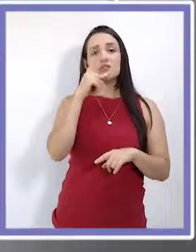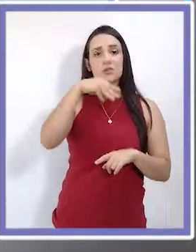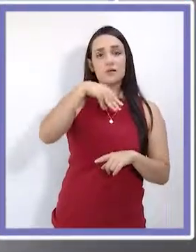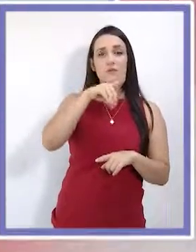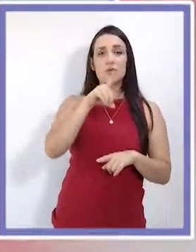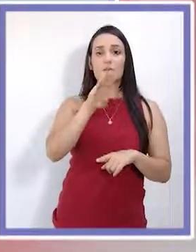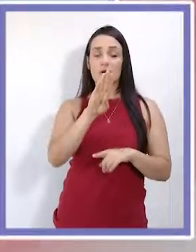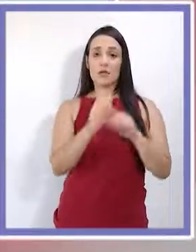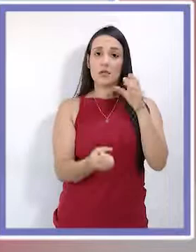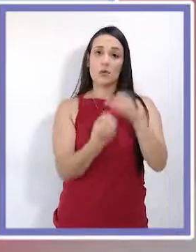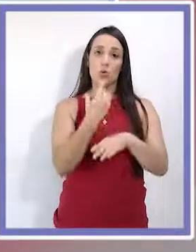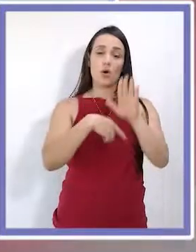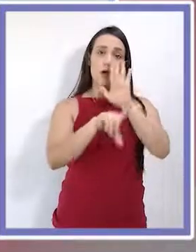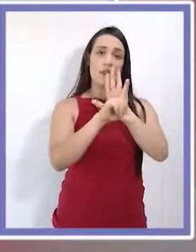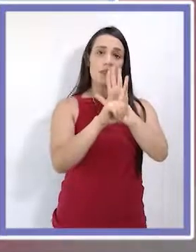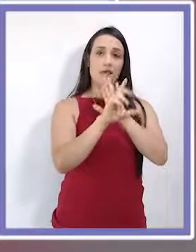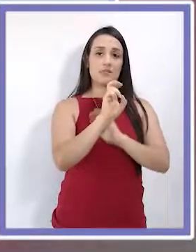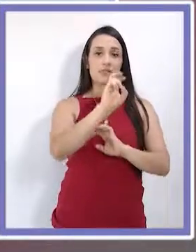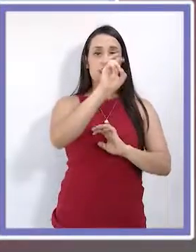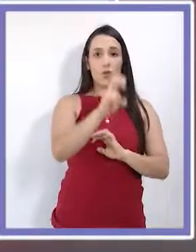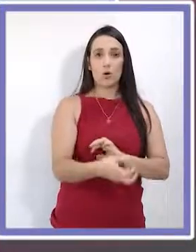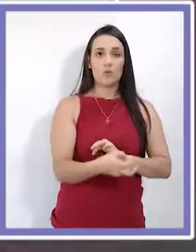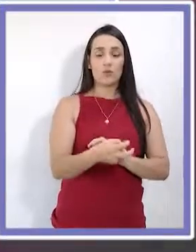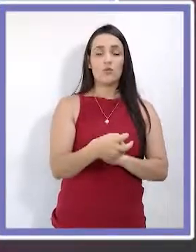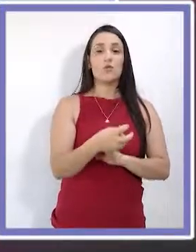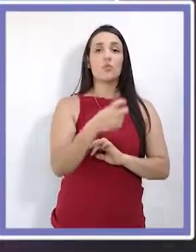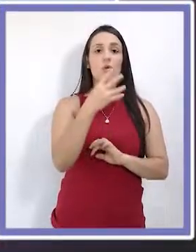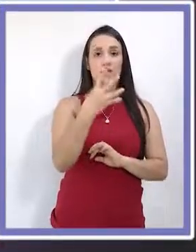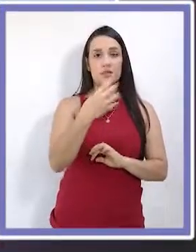MDB, que acabou se transformando na Lei